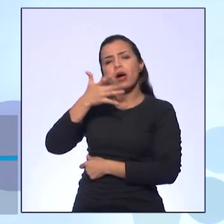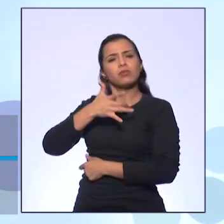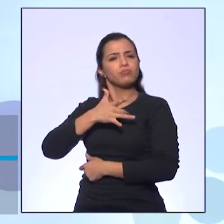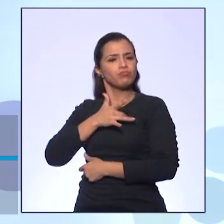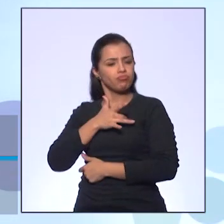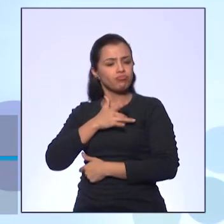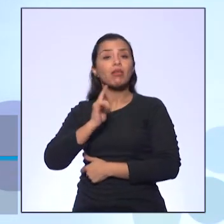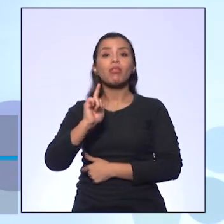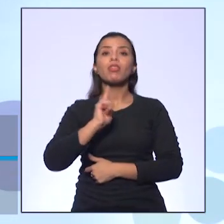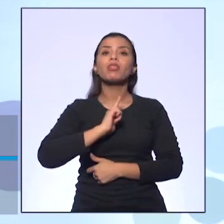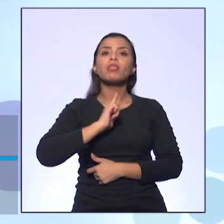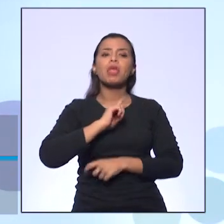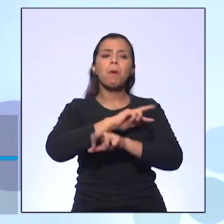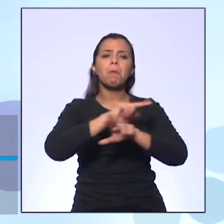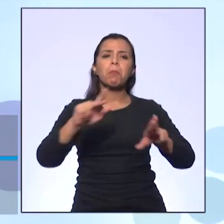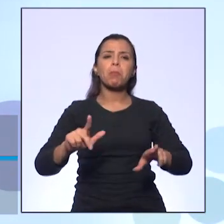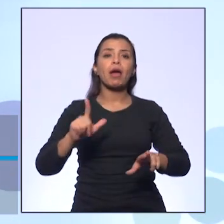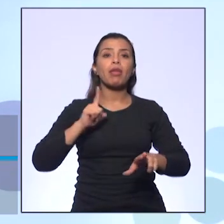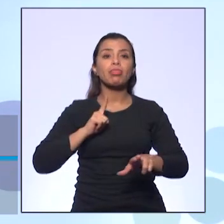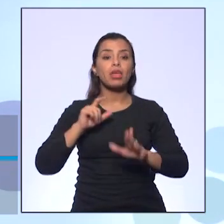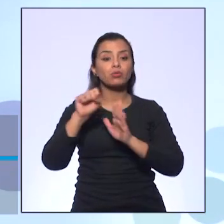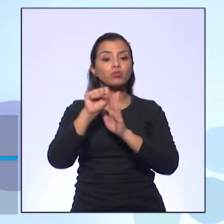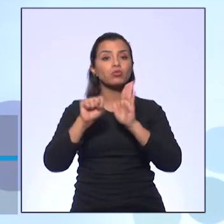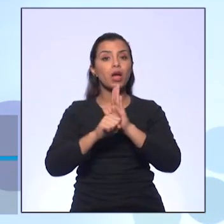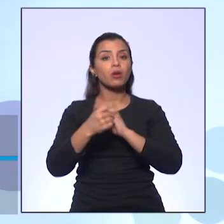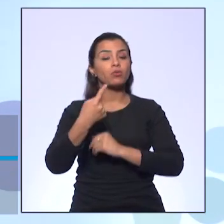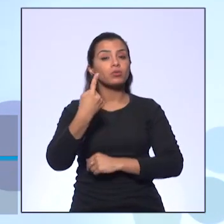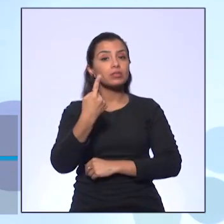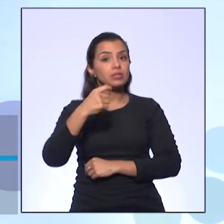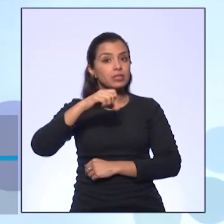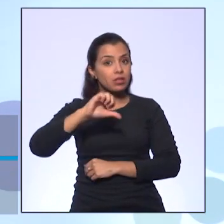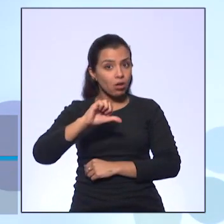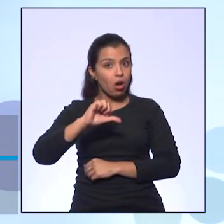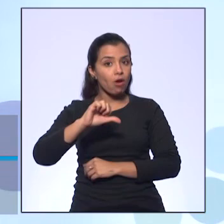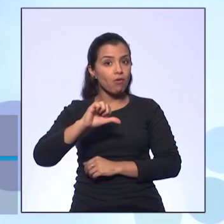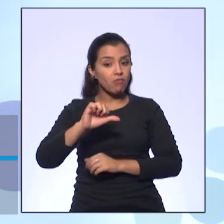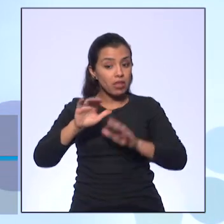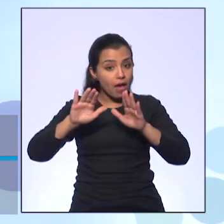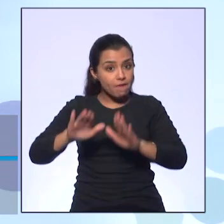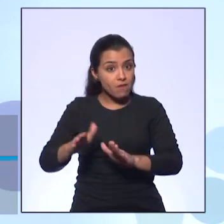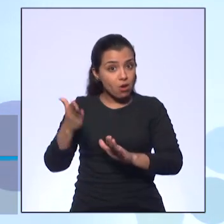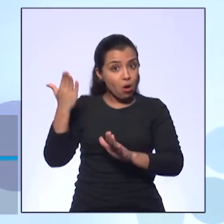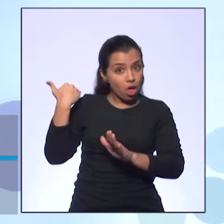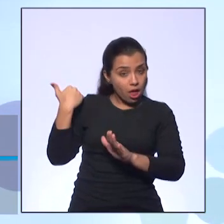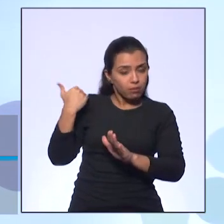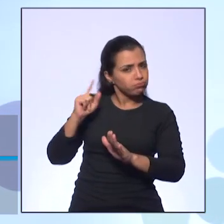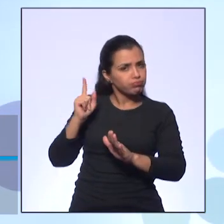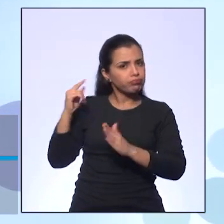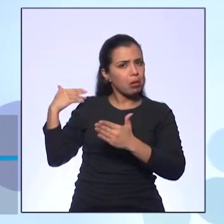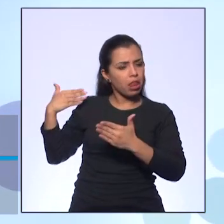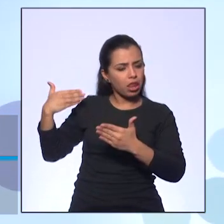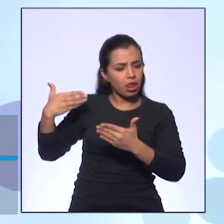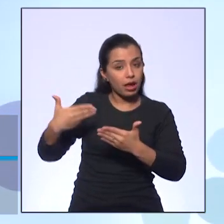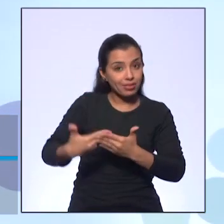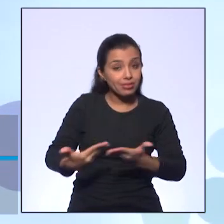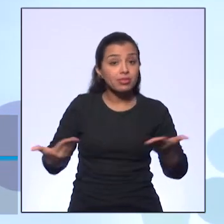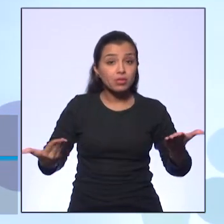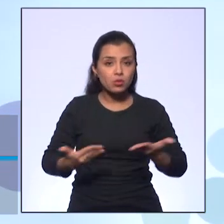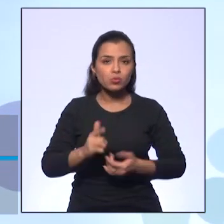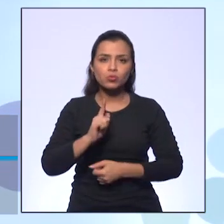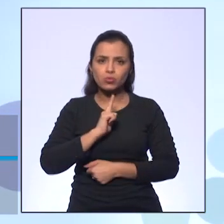foram abordados por eles no século XIX, lá no período romântico, não ficaram presos naquele período,